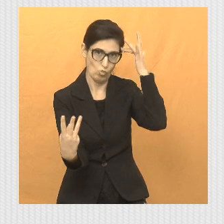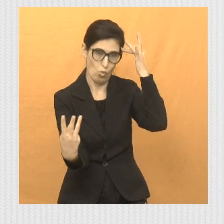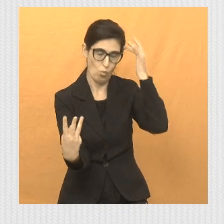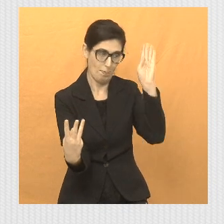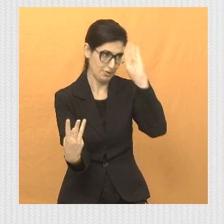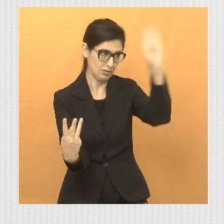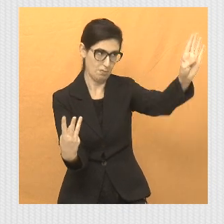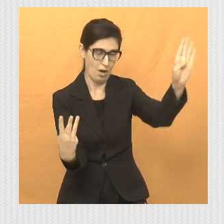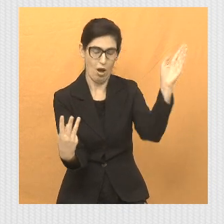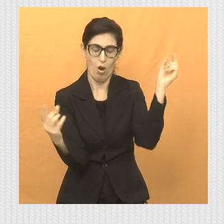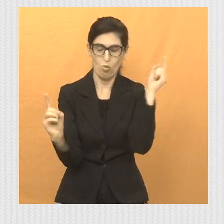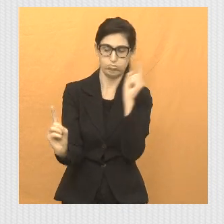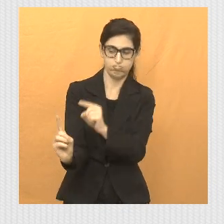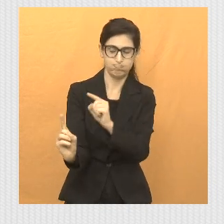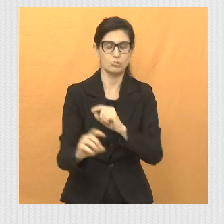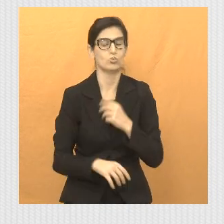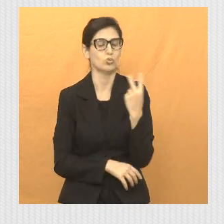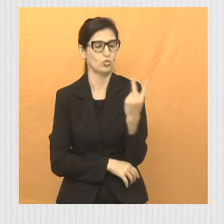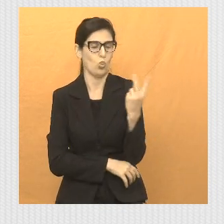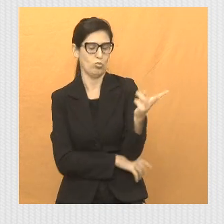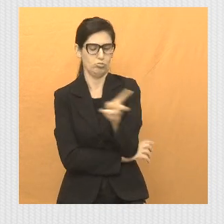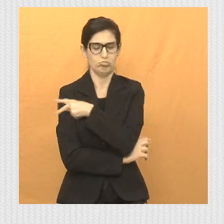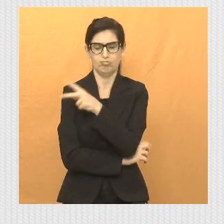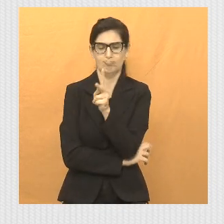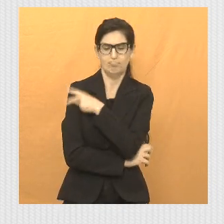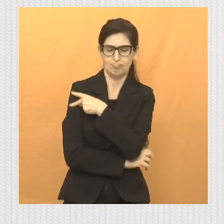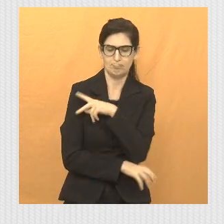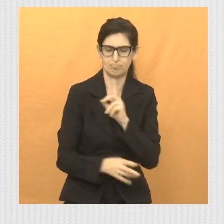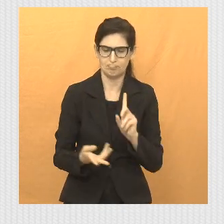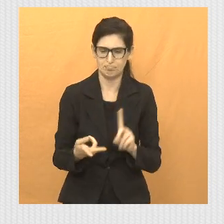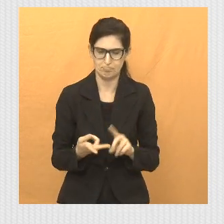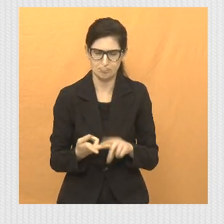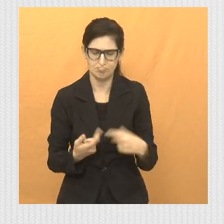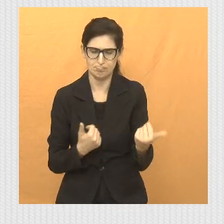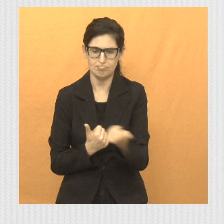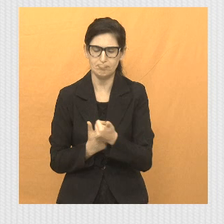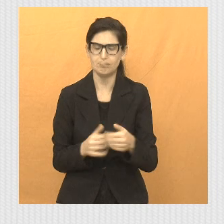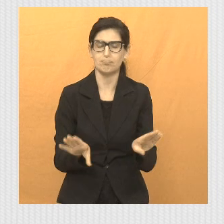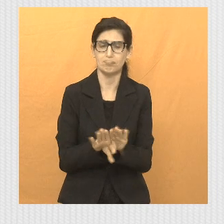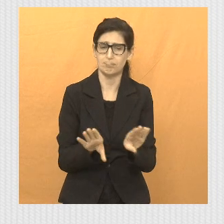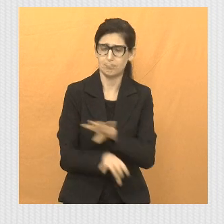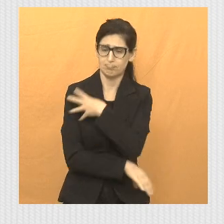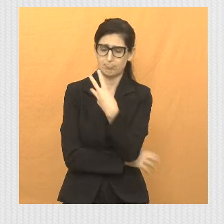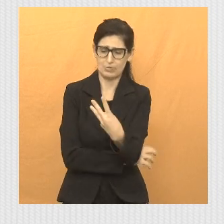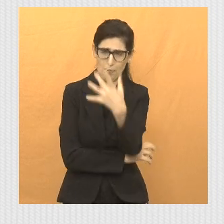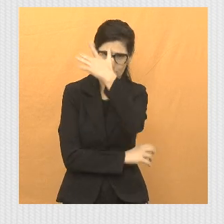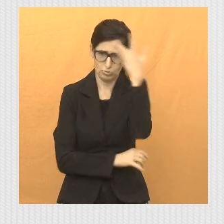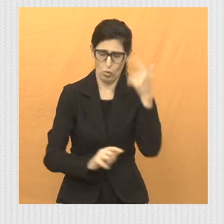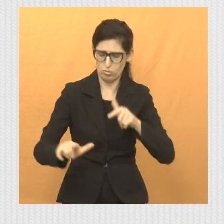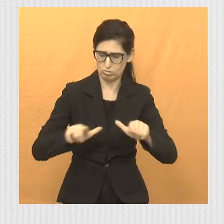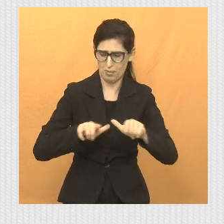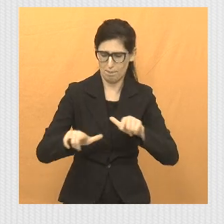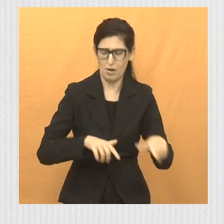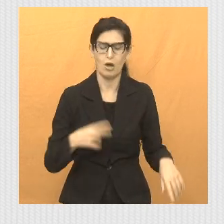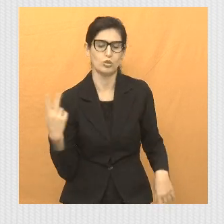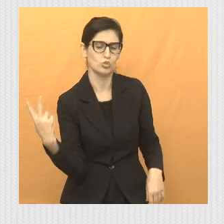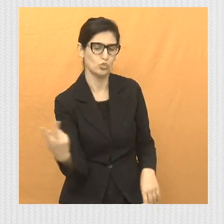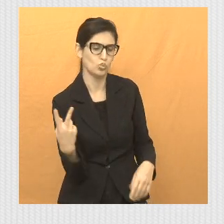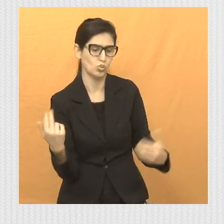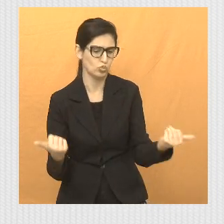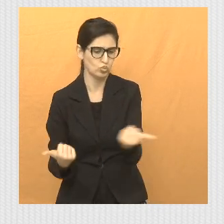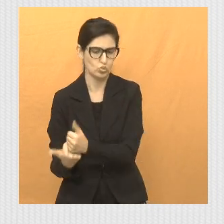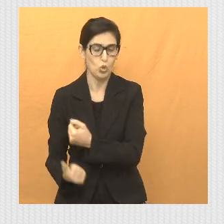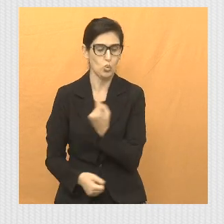titulares, 2 gestores, um titular e um suplente, e 3 trabalhadores, sendo 2 titulares